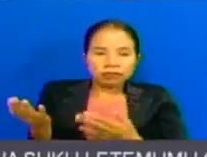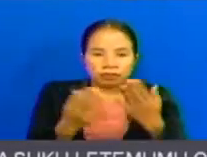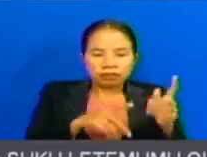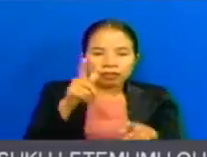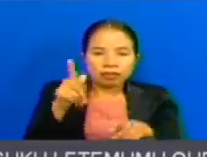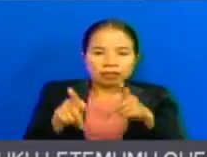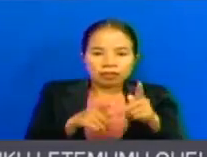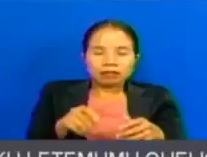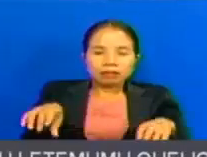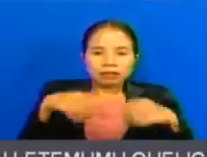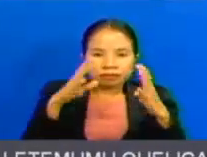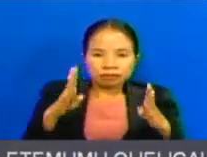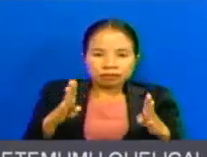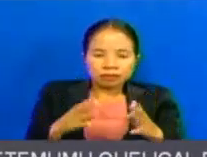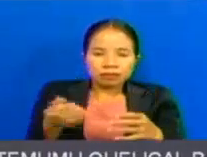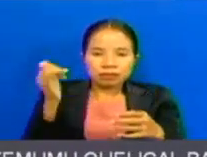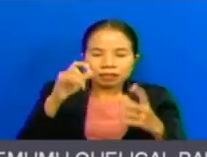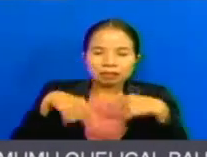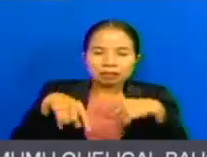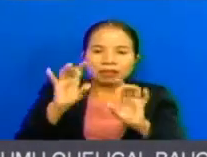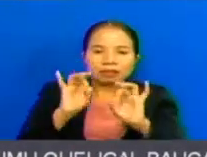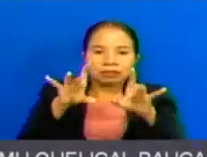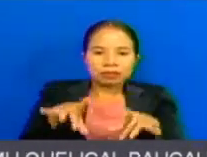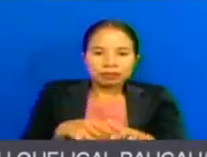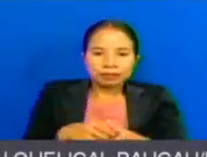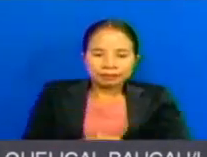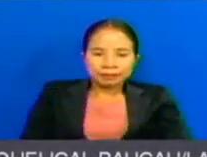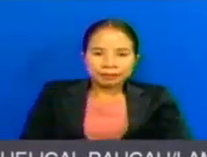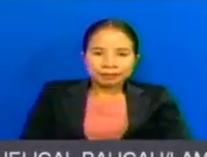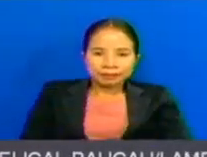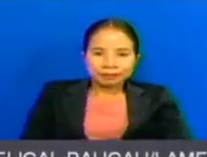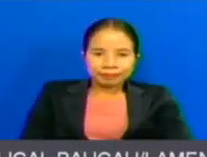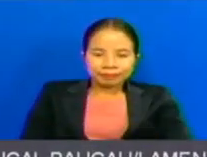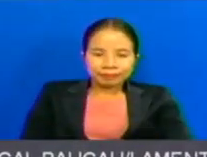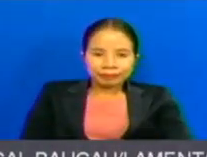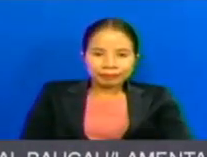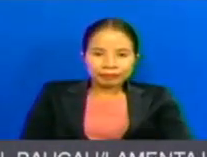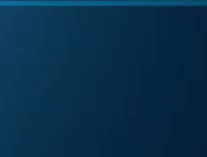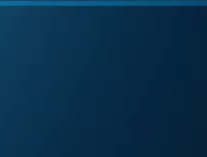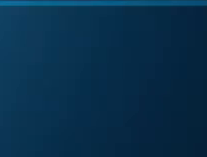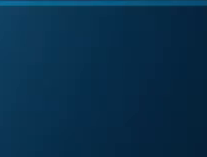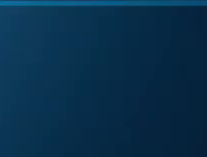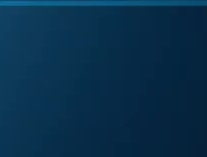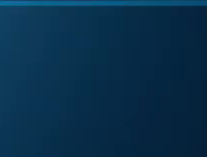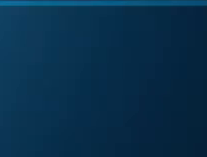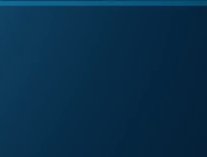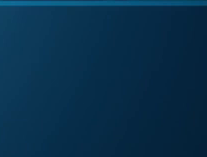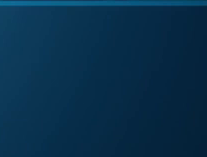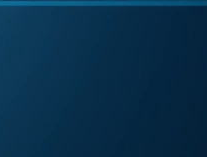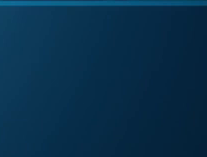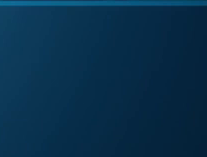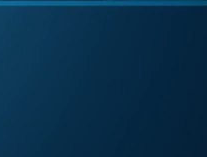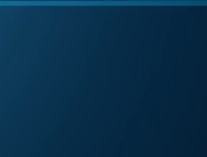passageiros no trabalhador Timor-Leste Sira para a Austrália. Rony Silva, Jerônimo Mauno, para a RTTL. A tu